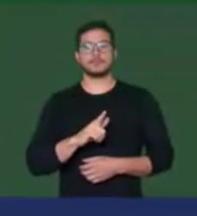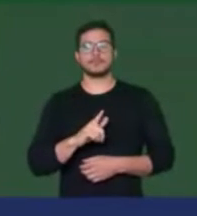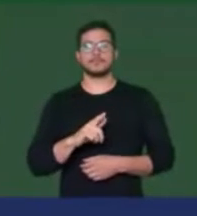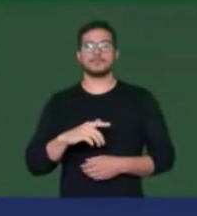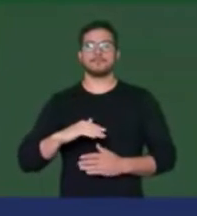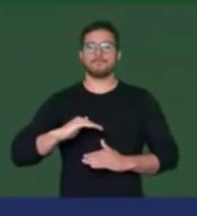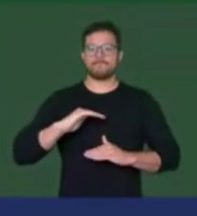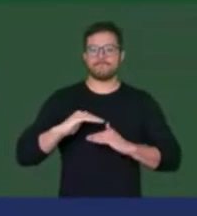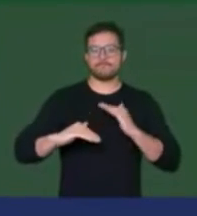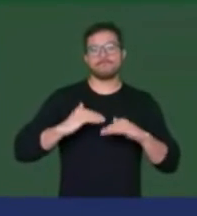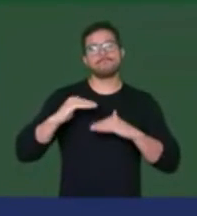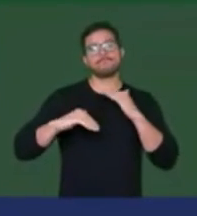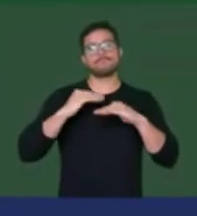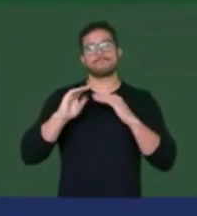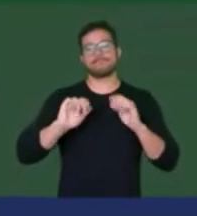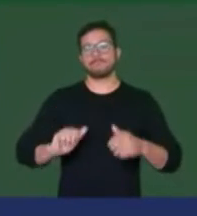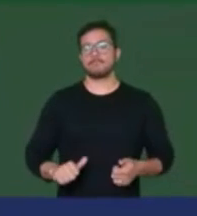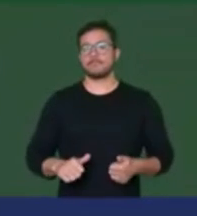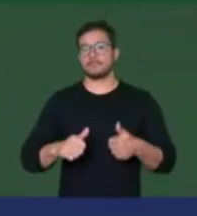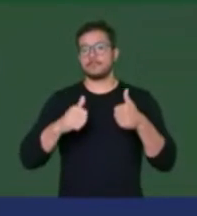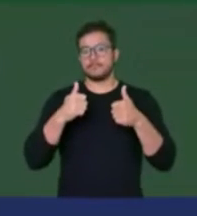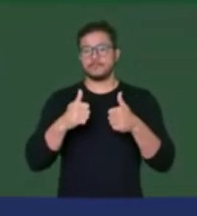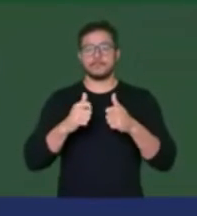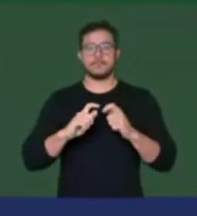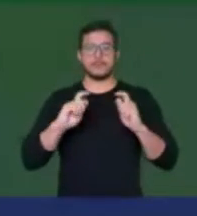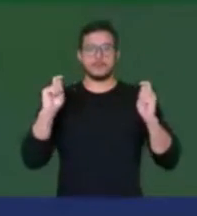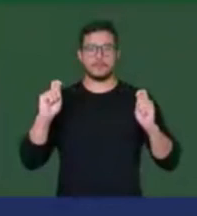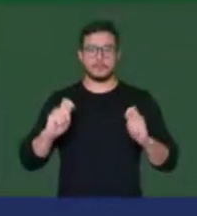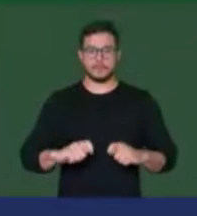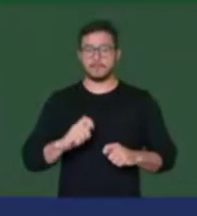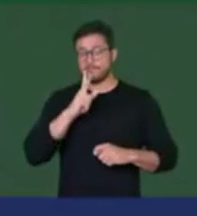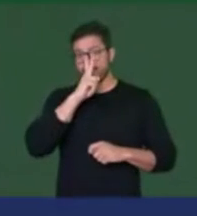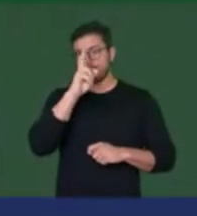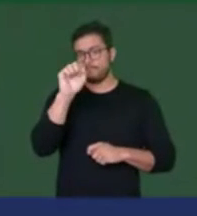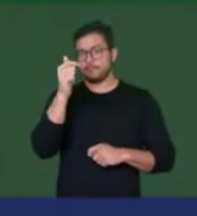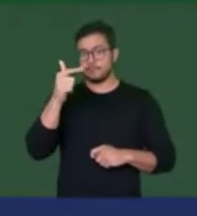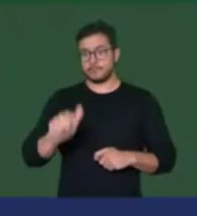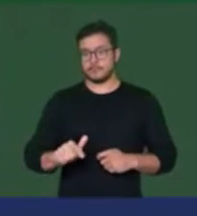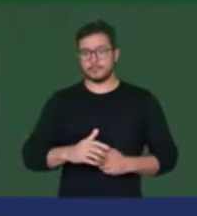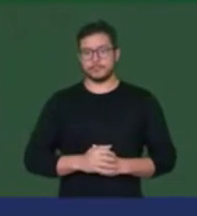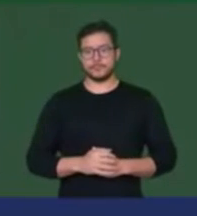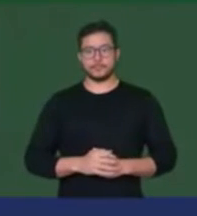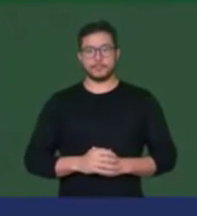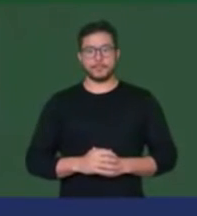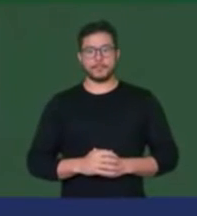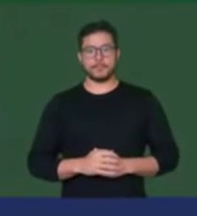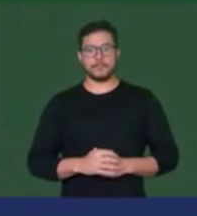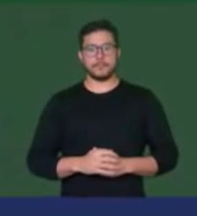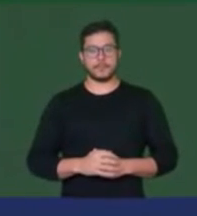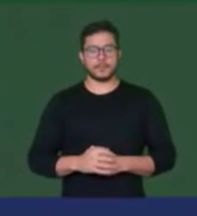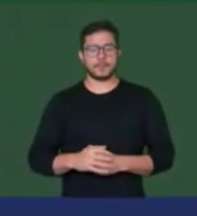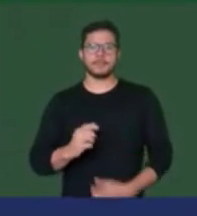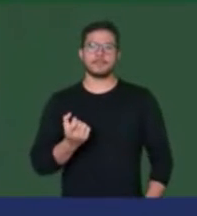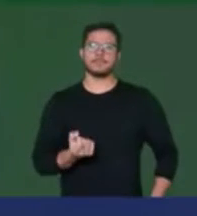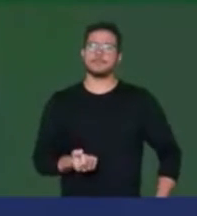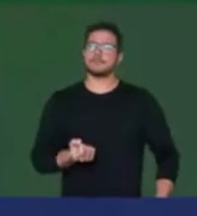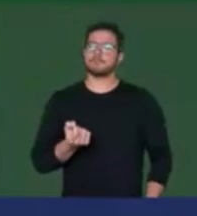para ter novamente o seu vigor. Nós estamos estranhando muito que o